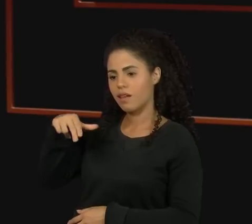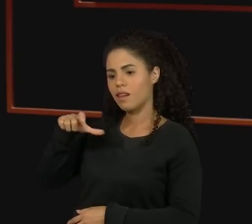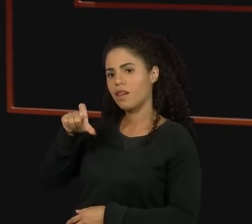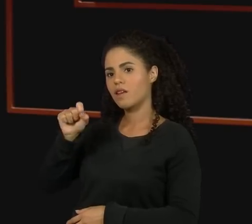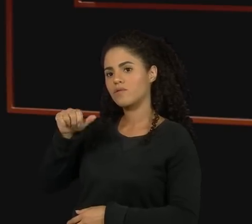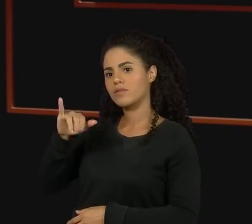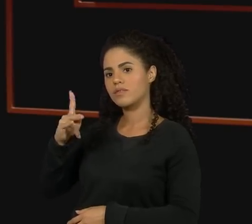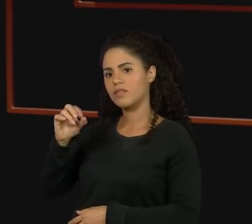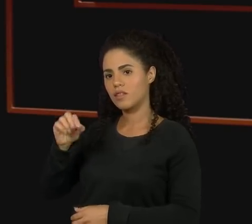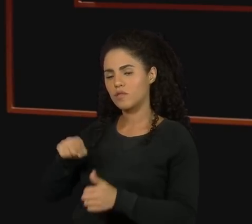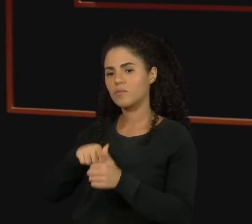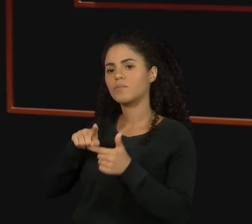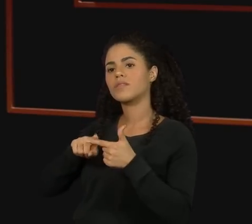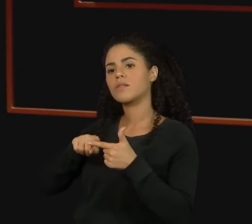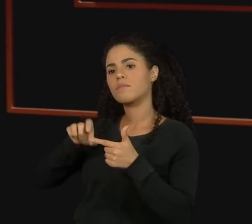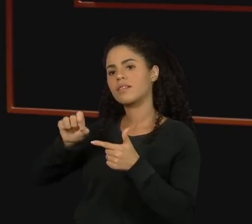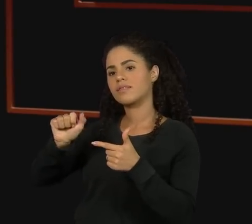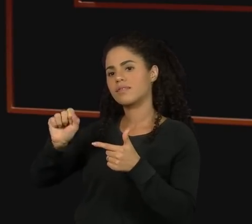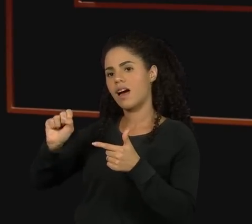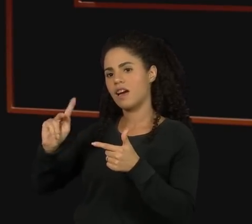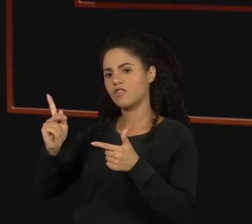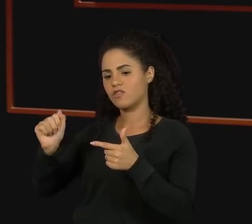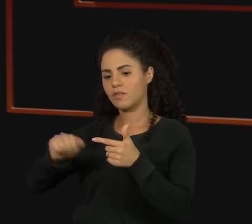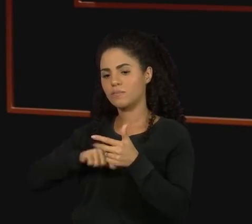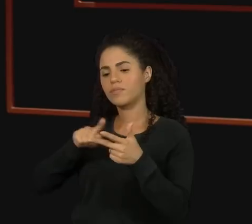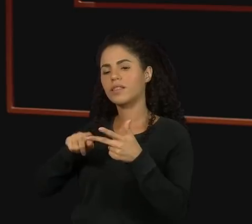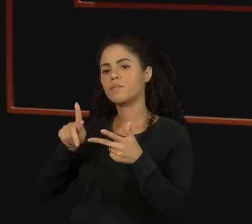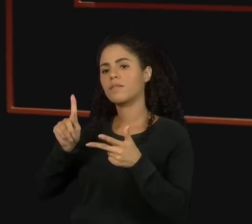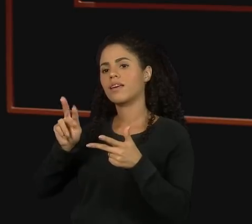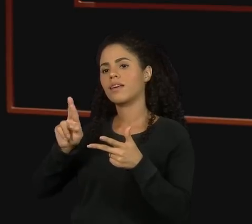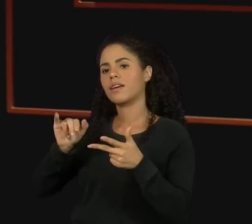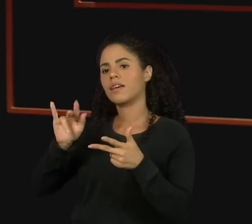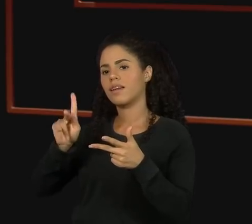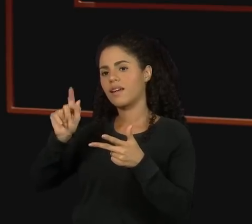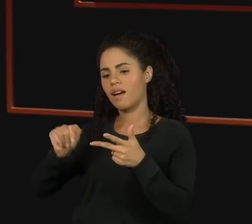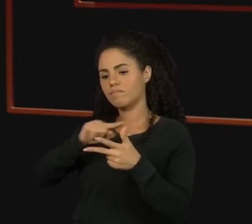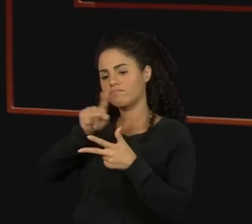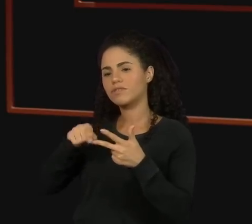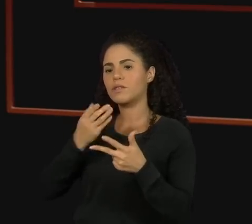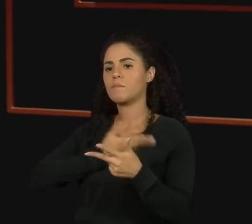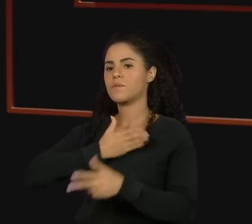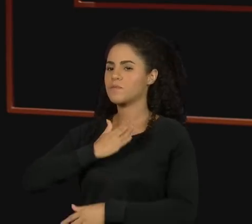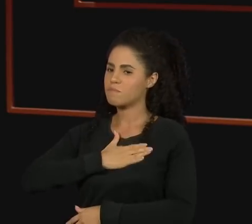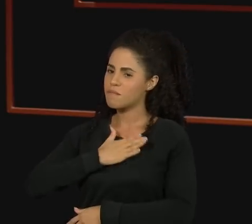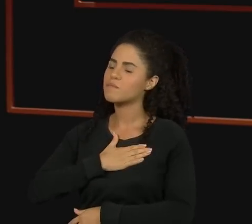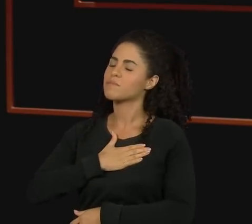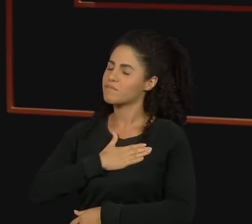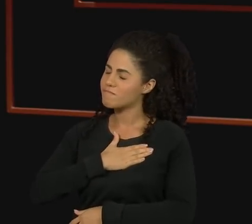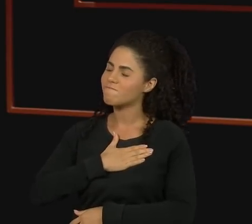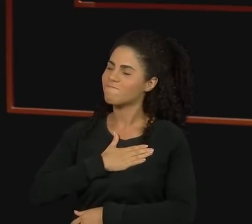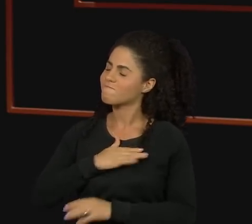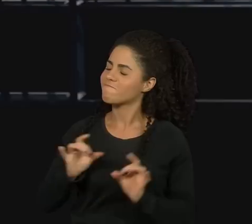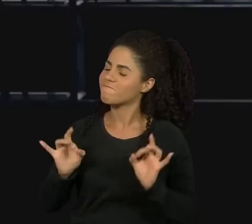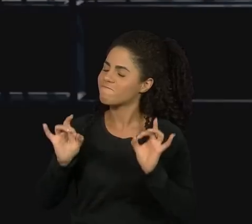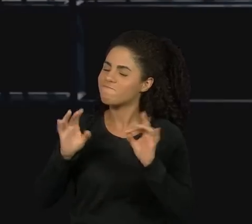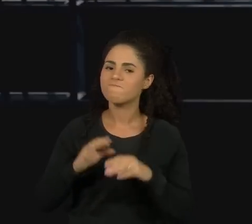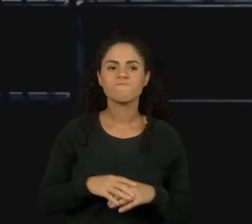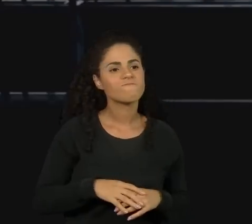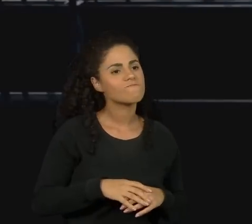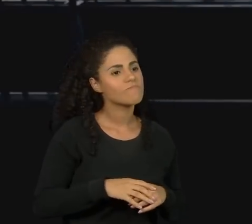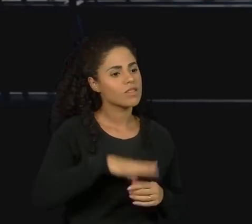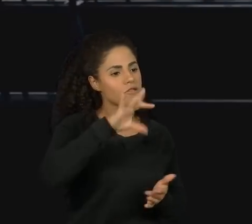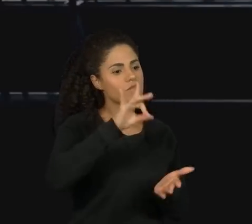Sacha, né? O apelido que ele deu para o Sacha, e a Crica. São meus queridos amigos, assim. E é verdade que você leu